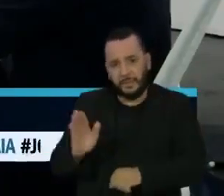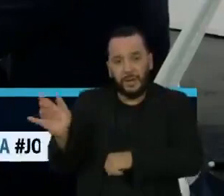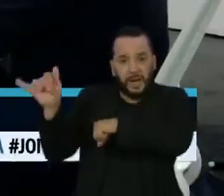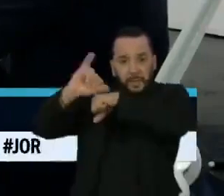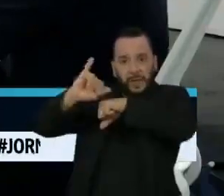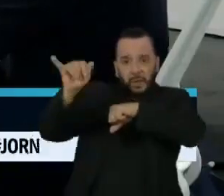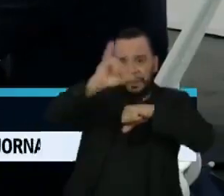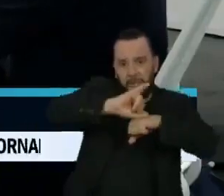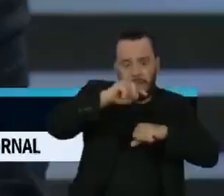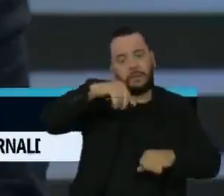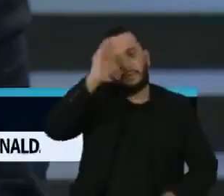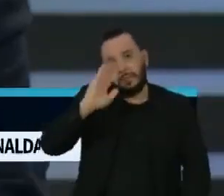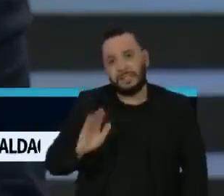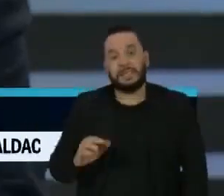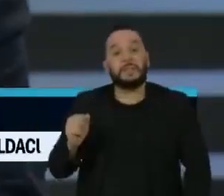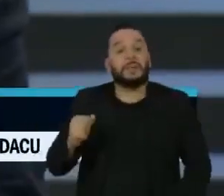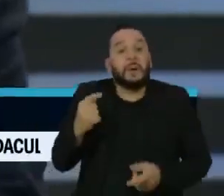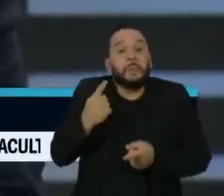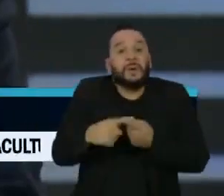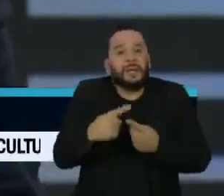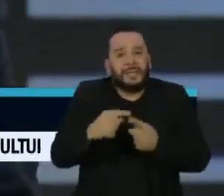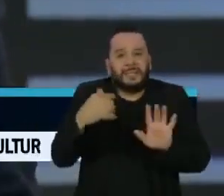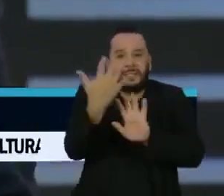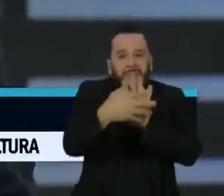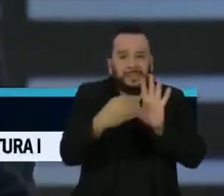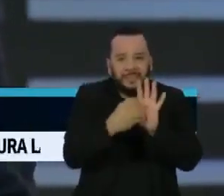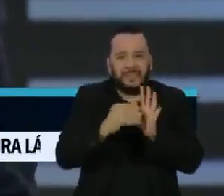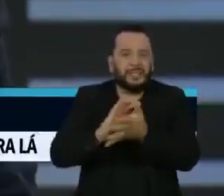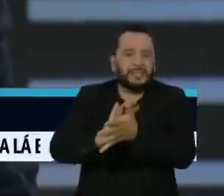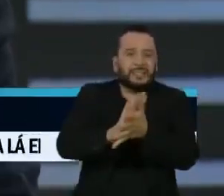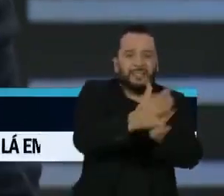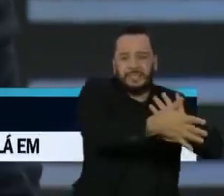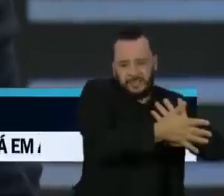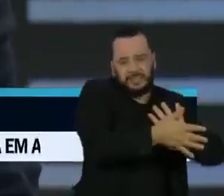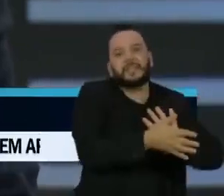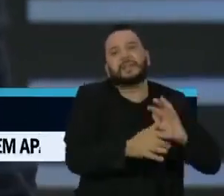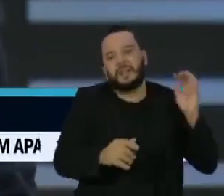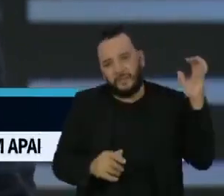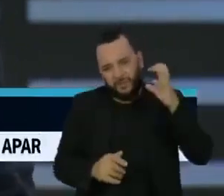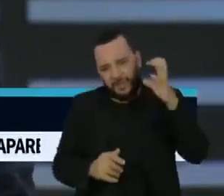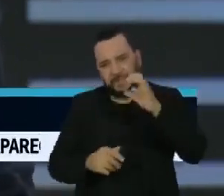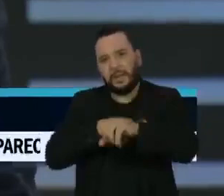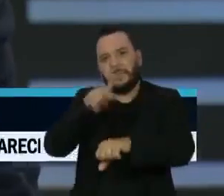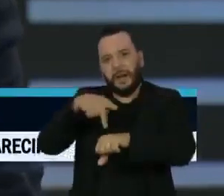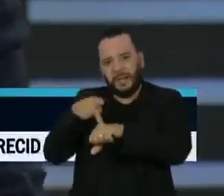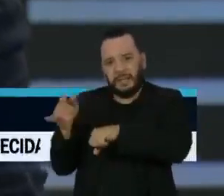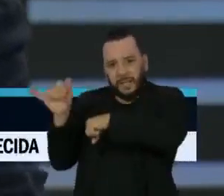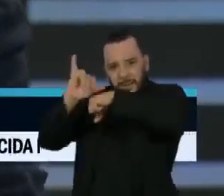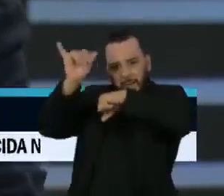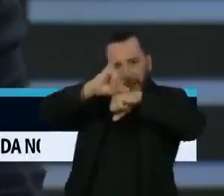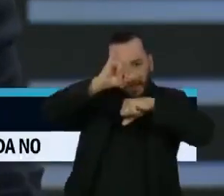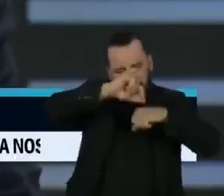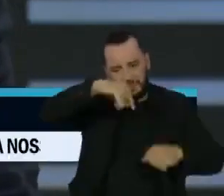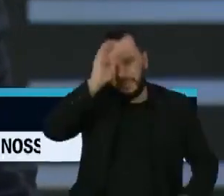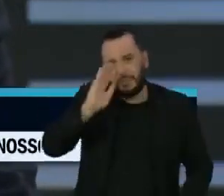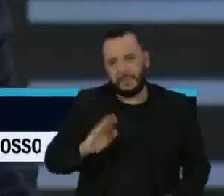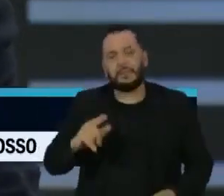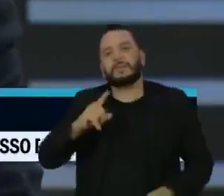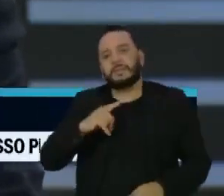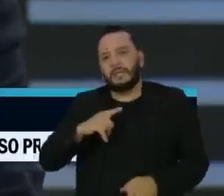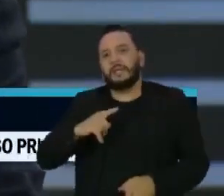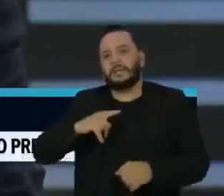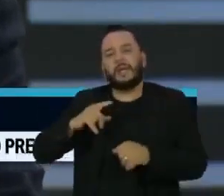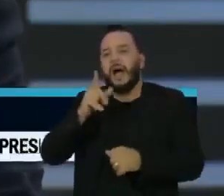aquelas mais afetadas pela destruição do meio ambiente já o som no momento os problemas da crise hídrica por exemplo depois